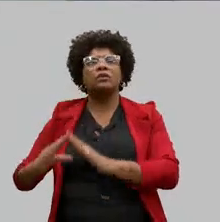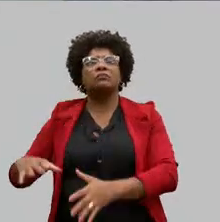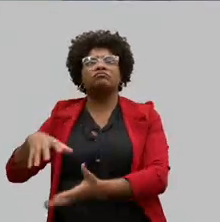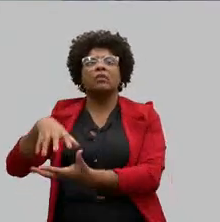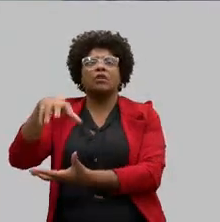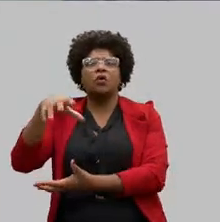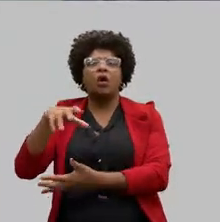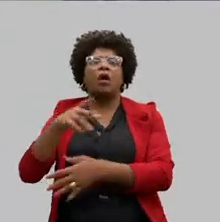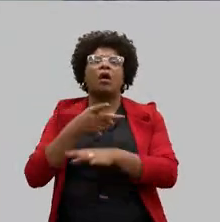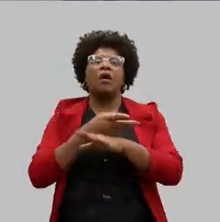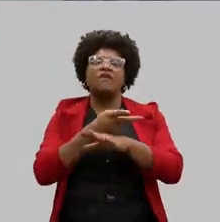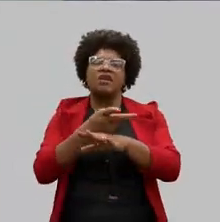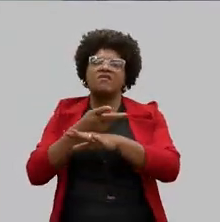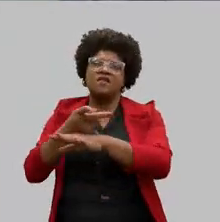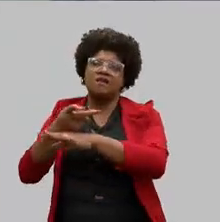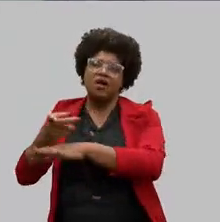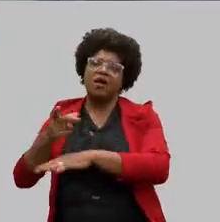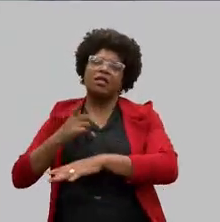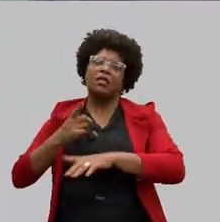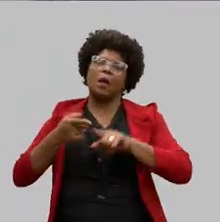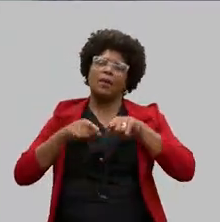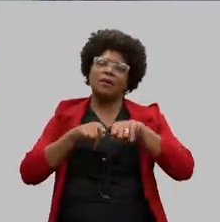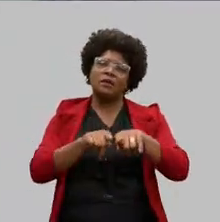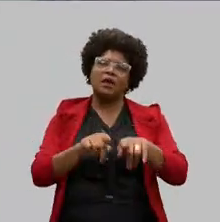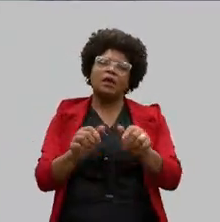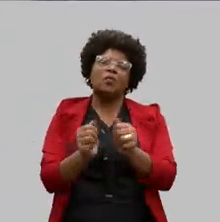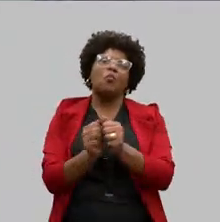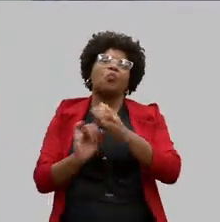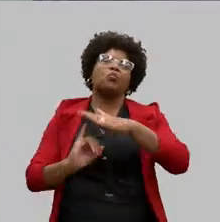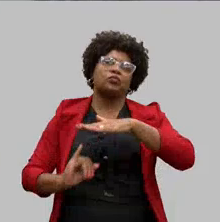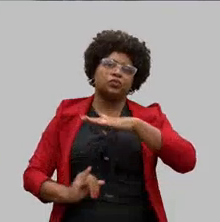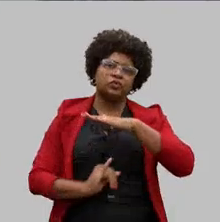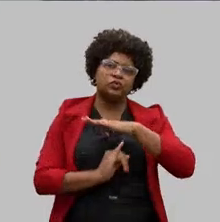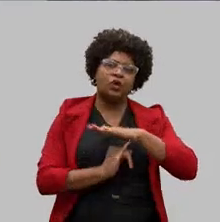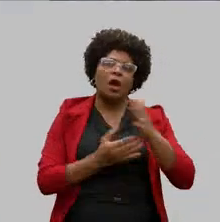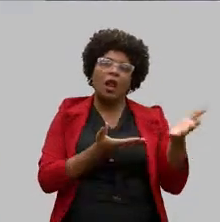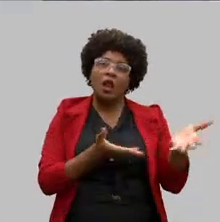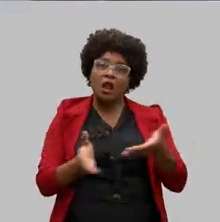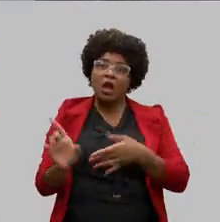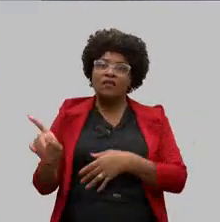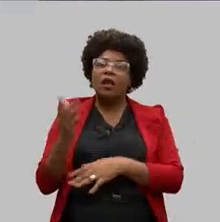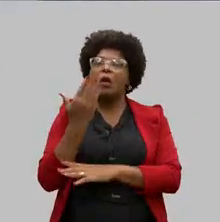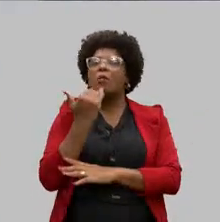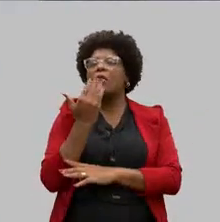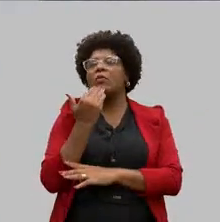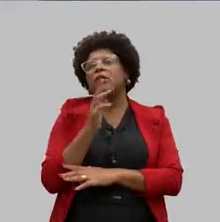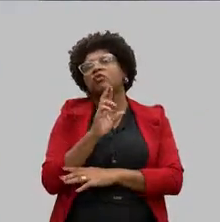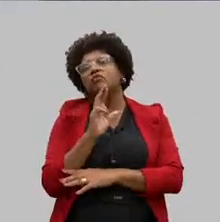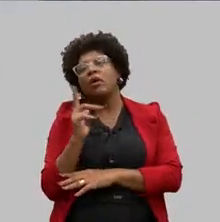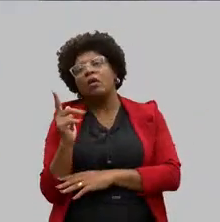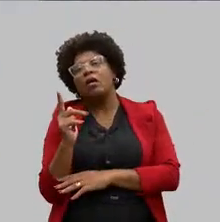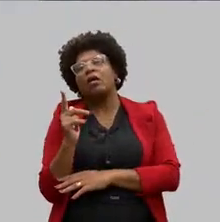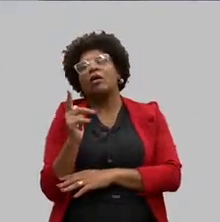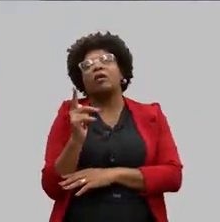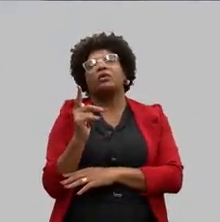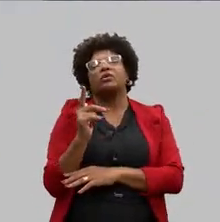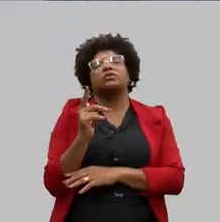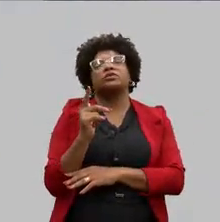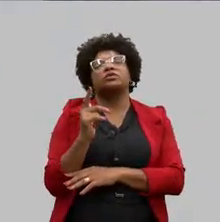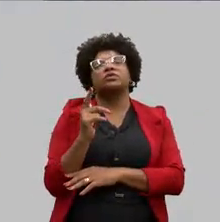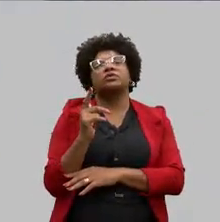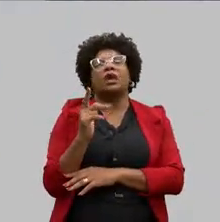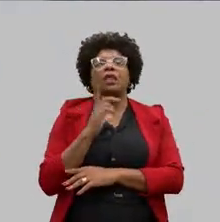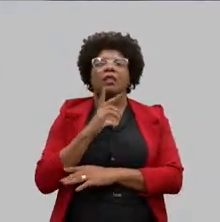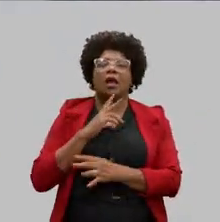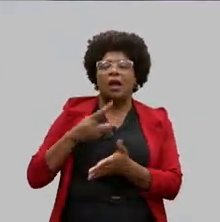frequenta a gente tem parcerias aí com algumas instituições aí a gente leva uma alimentação diferente a gente leva música Dança